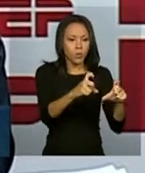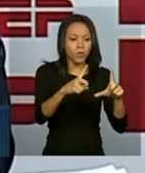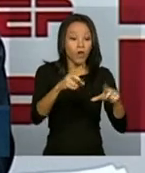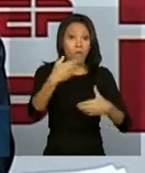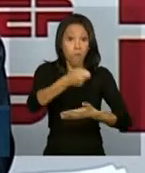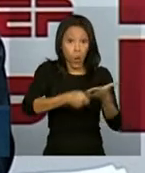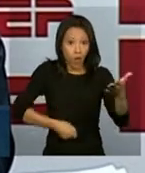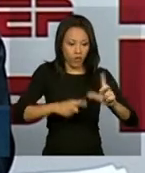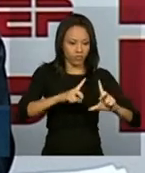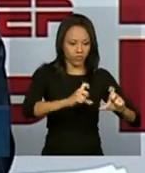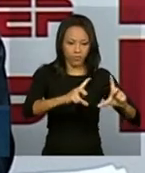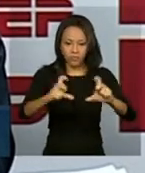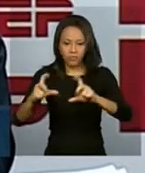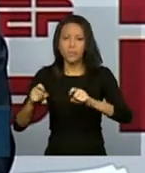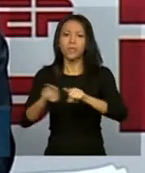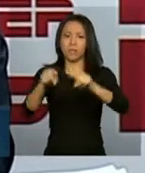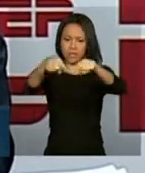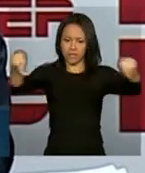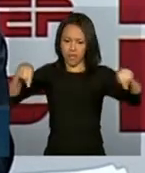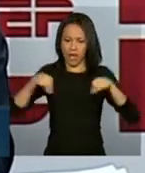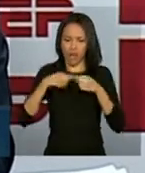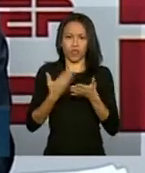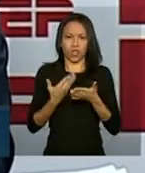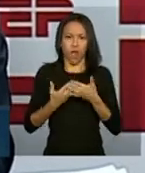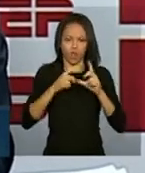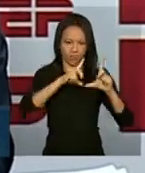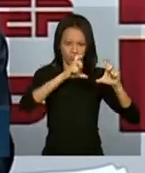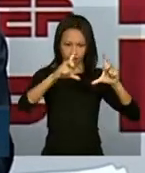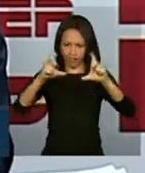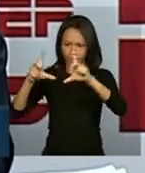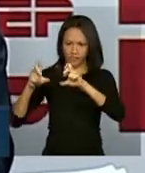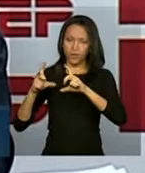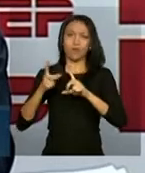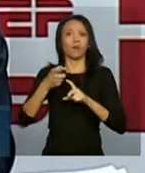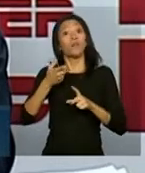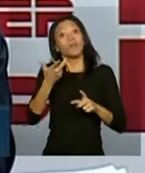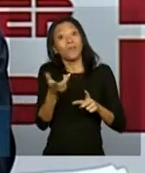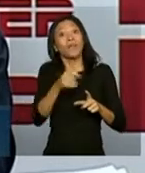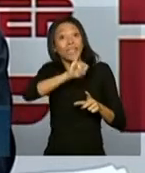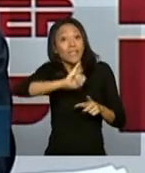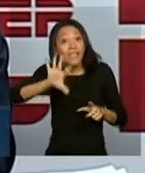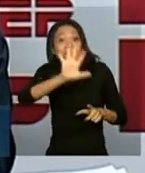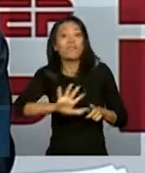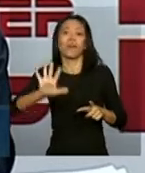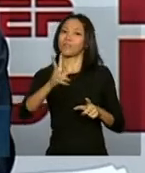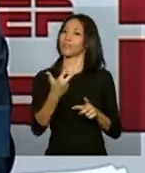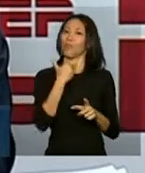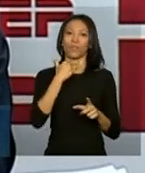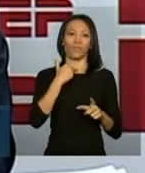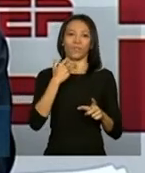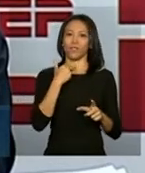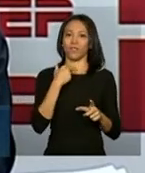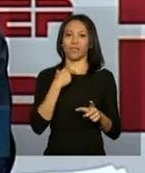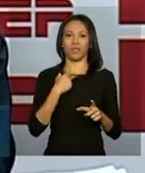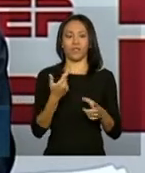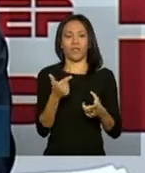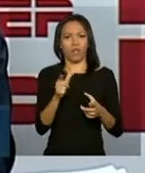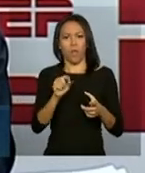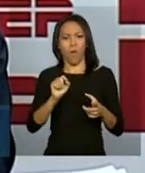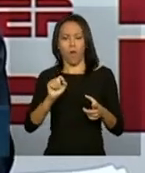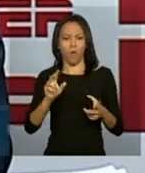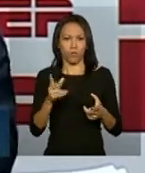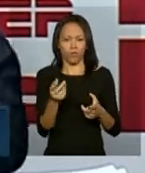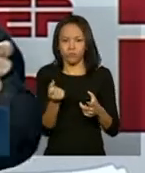provas e a sala de aula para se retirar do recinto com as imagens, o que é vedado. Não houve nenhum incidente